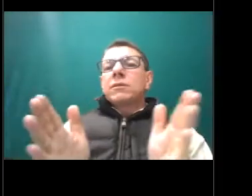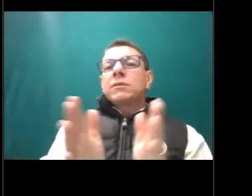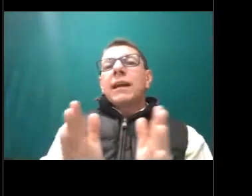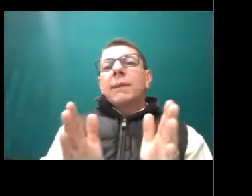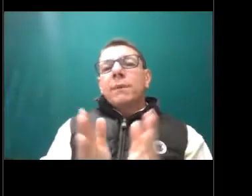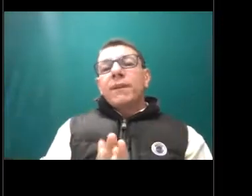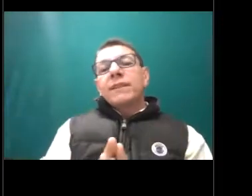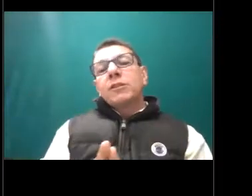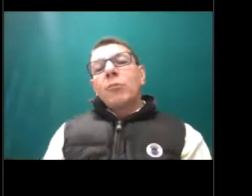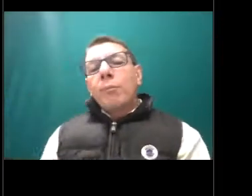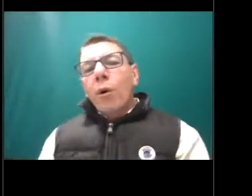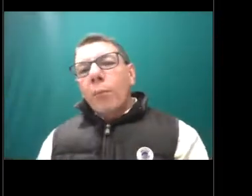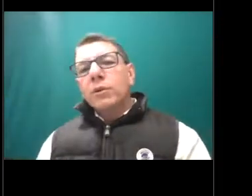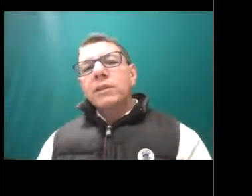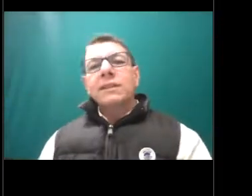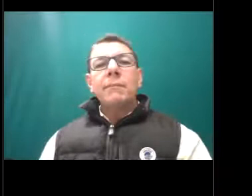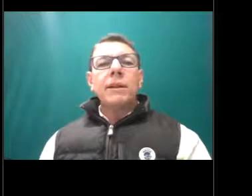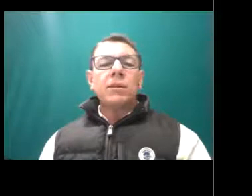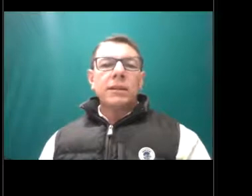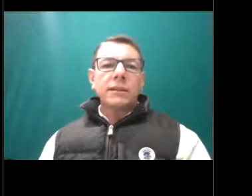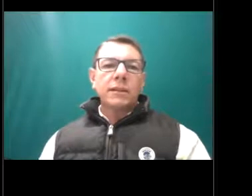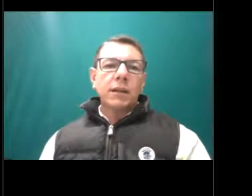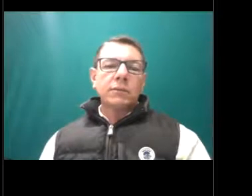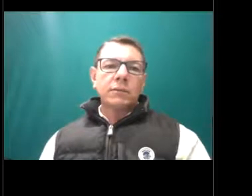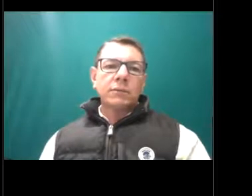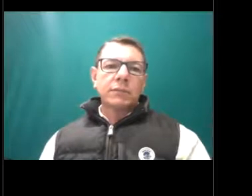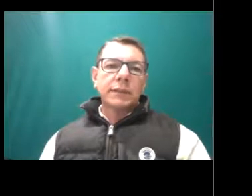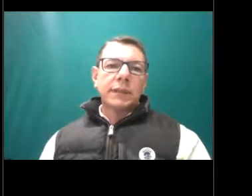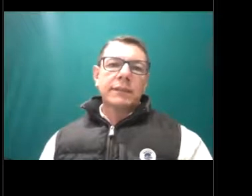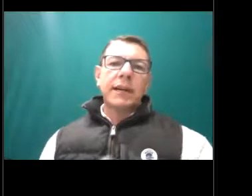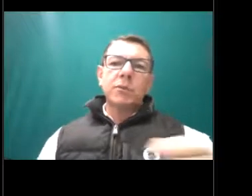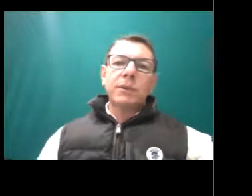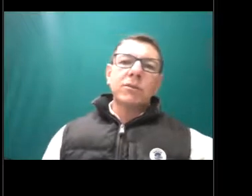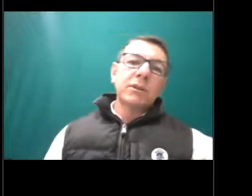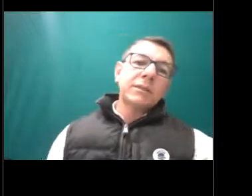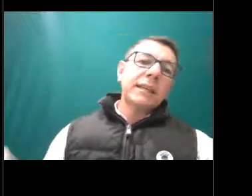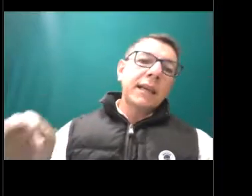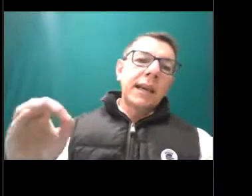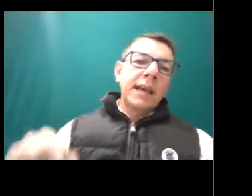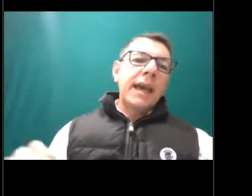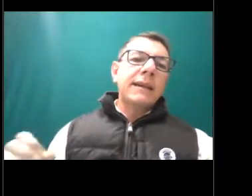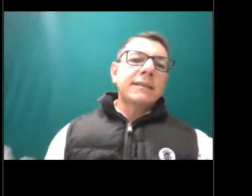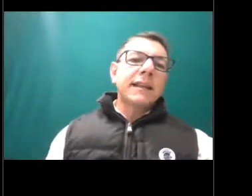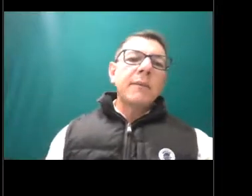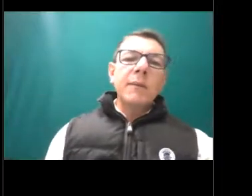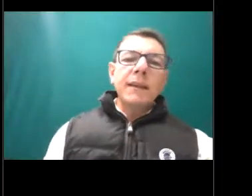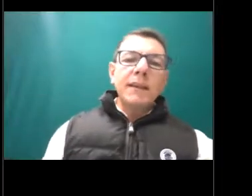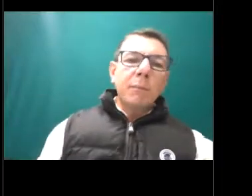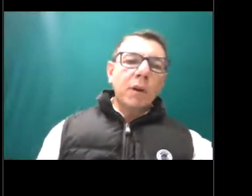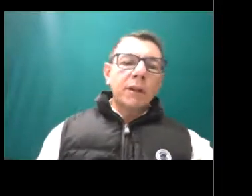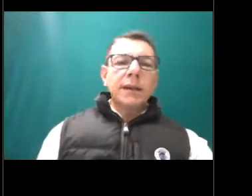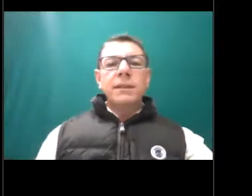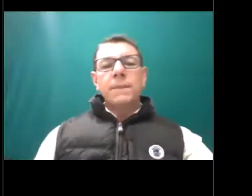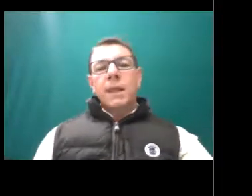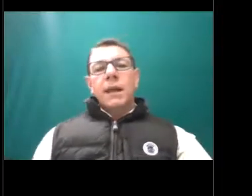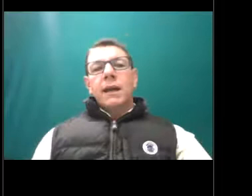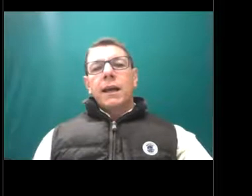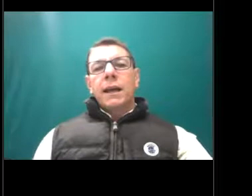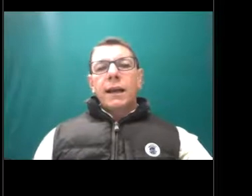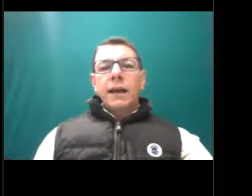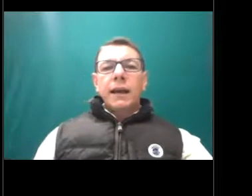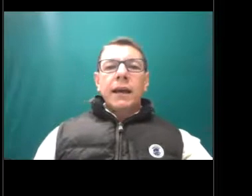3 milímetros, tá? Para fazer um bom processamento desses grãos. Tá certo, pessoal? Então, assim, é extremamente